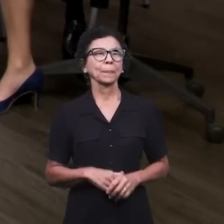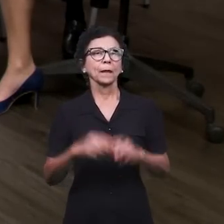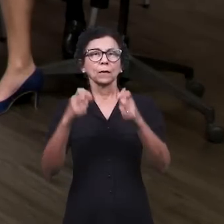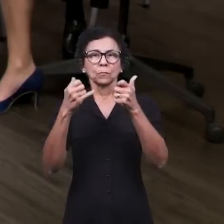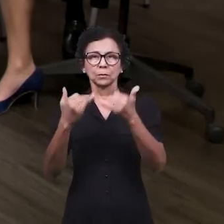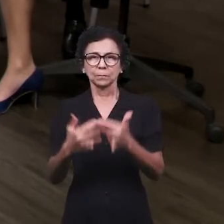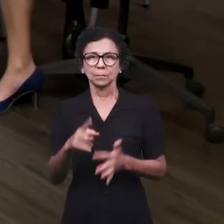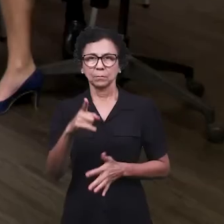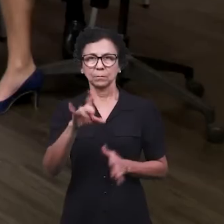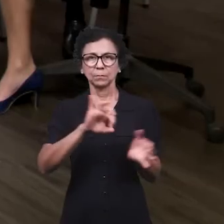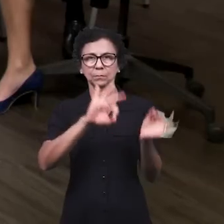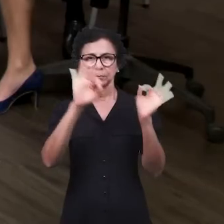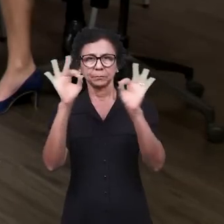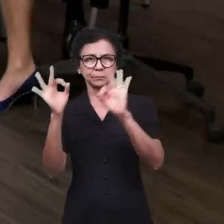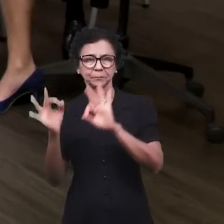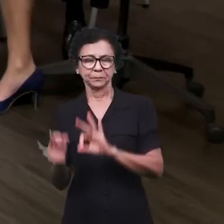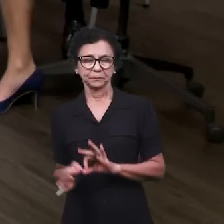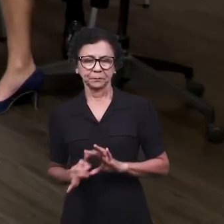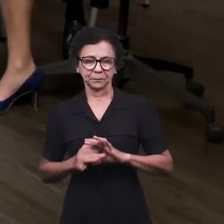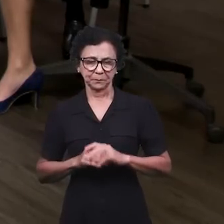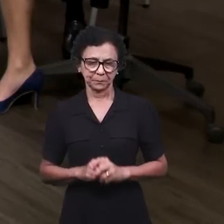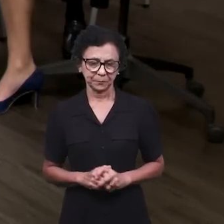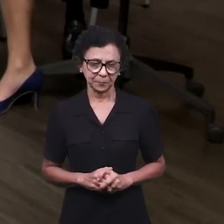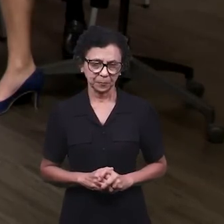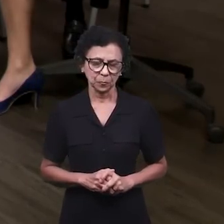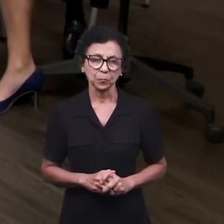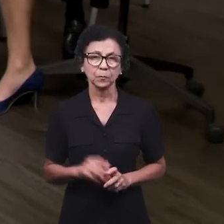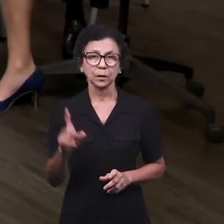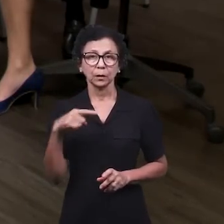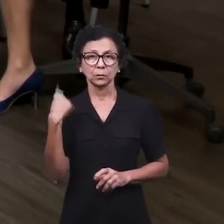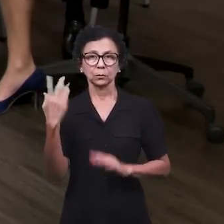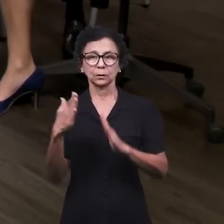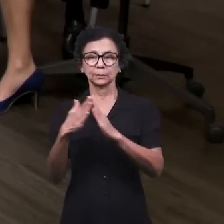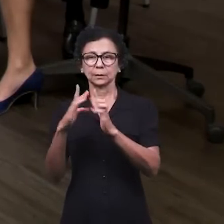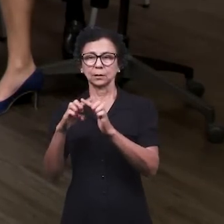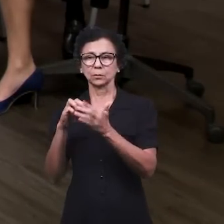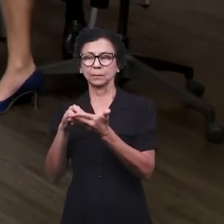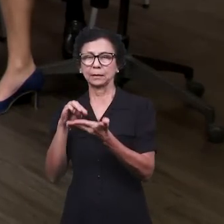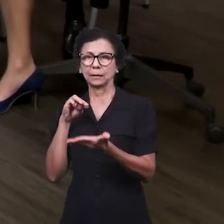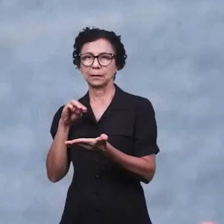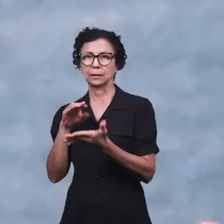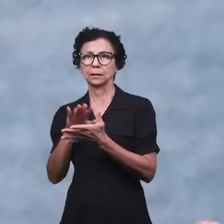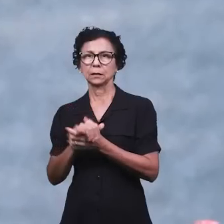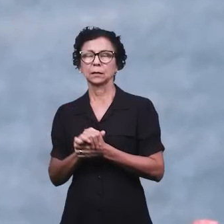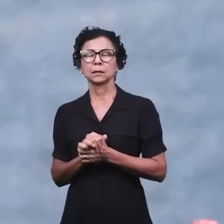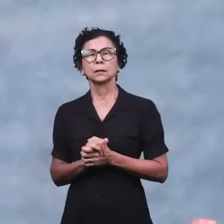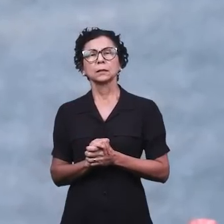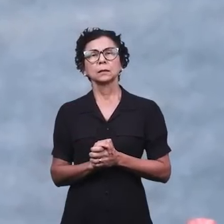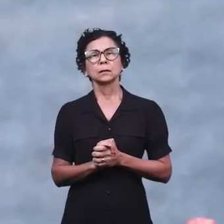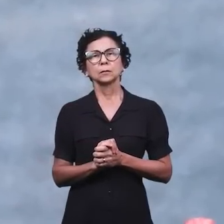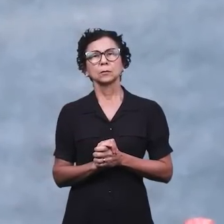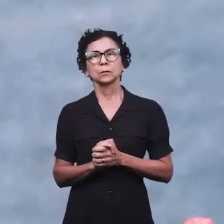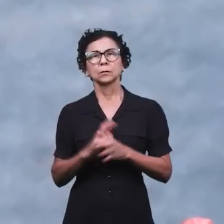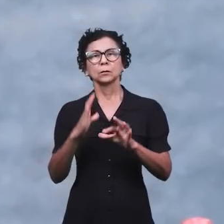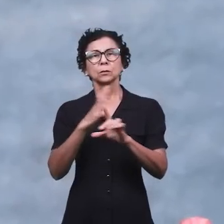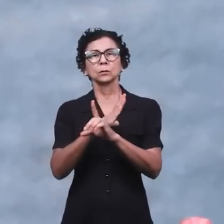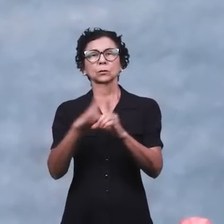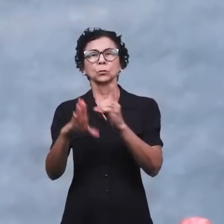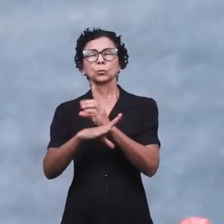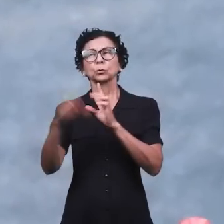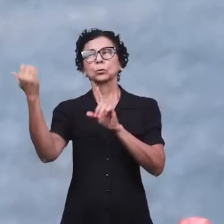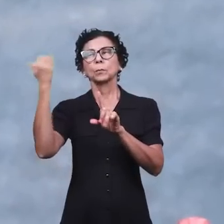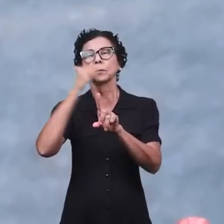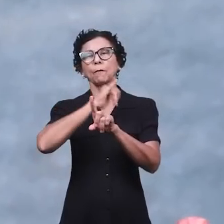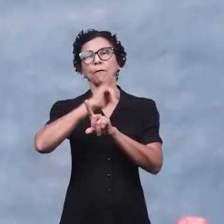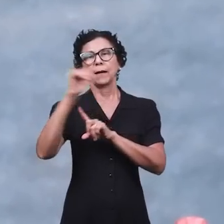aqui a você que está nos assistindo. Para nós, da Igreja Cristã Maranata, essa expressão culto profético, ela é do nosso